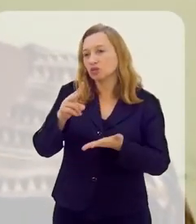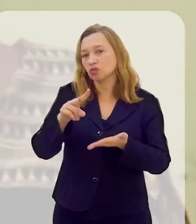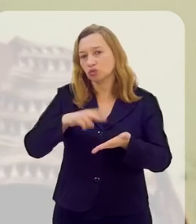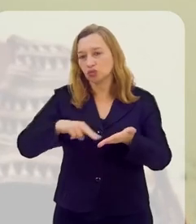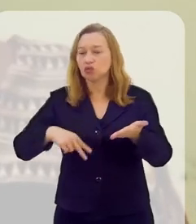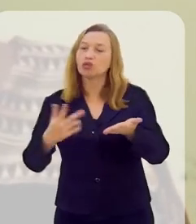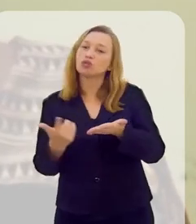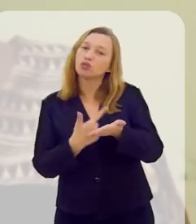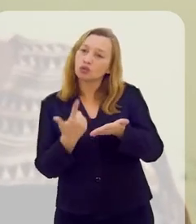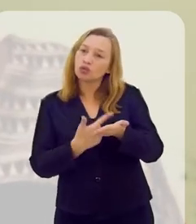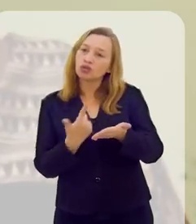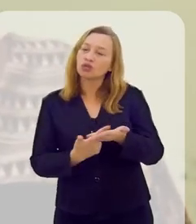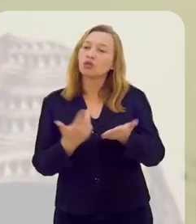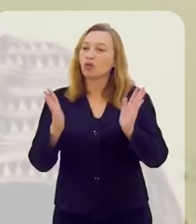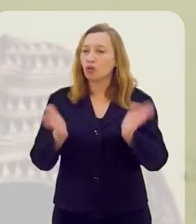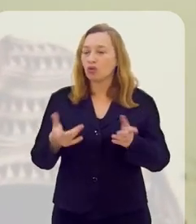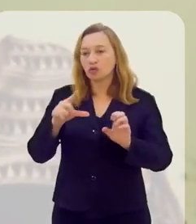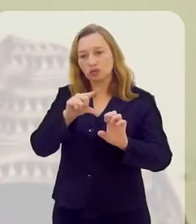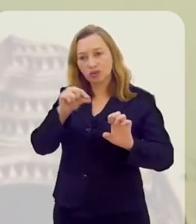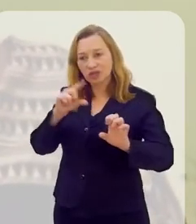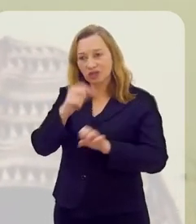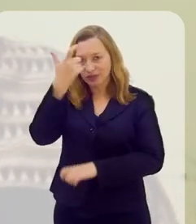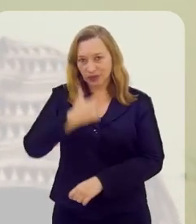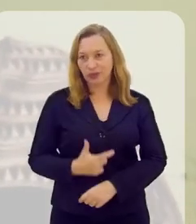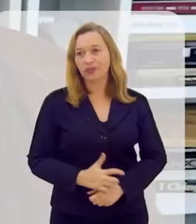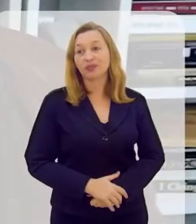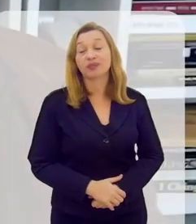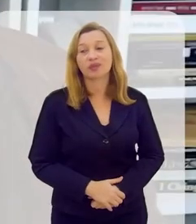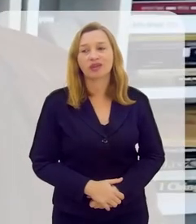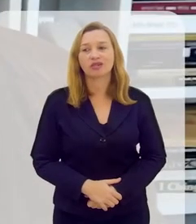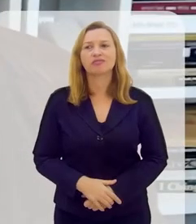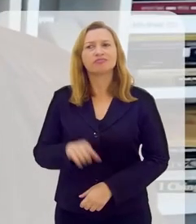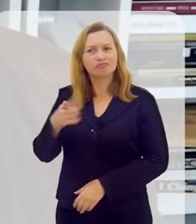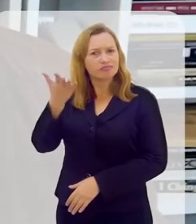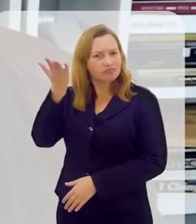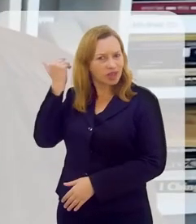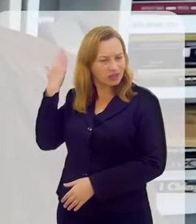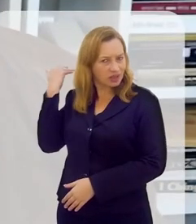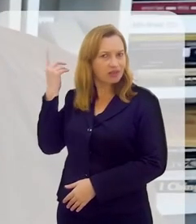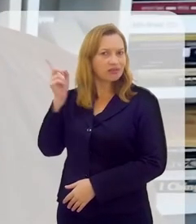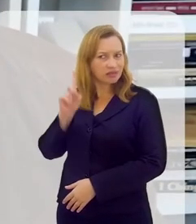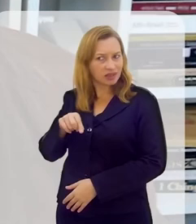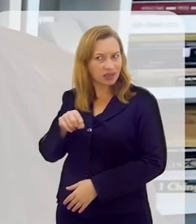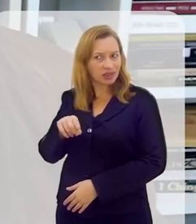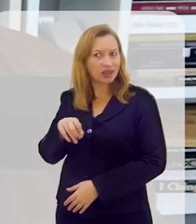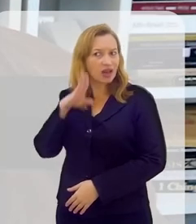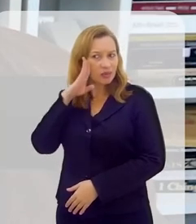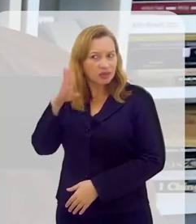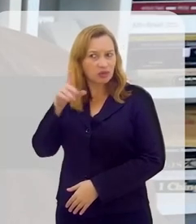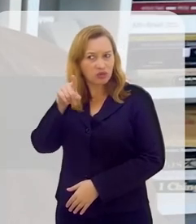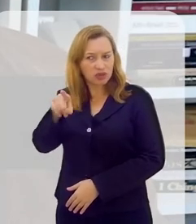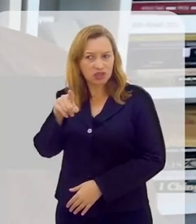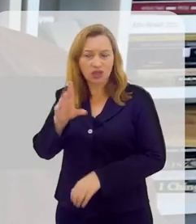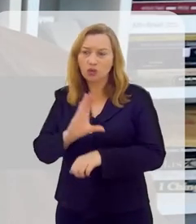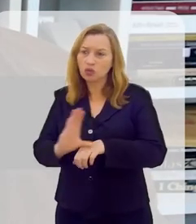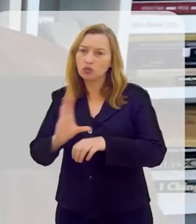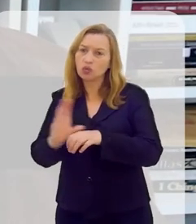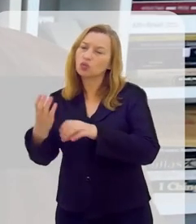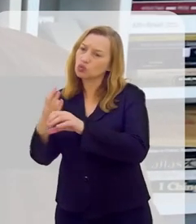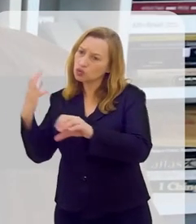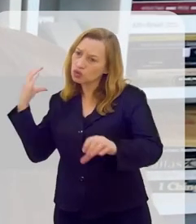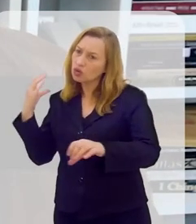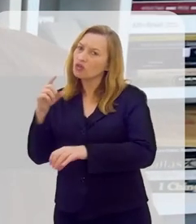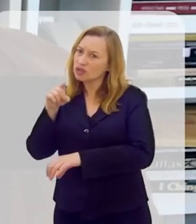livros, me fez hoje uma empreendedora. E naquela época, então, principalmente quando você cursou